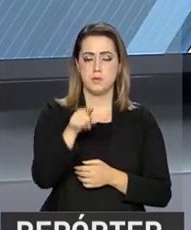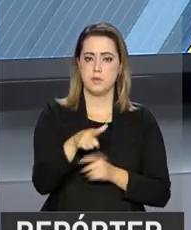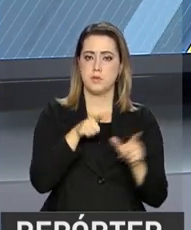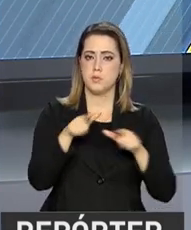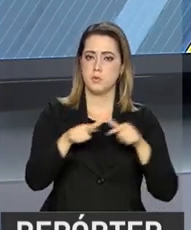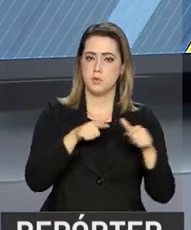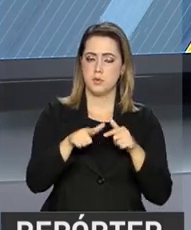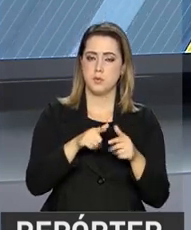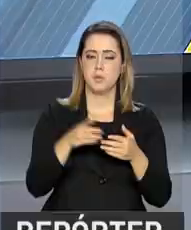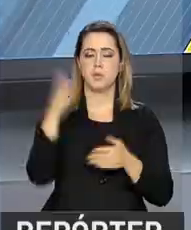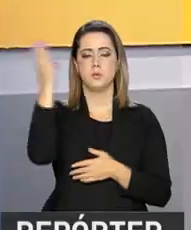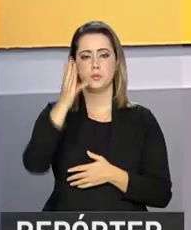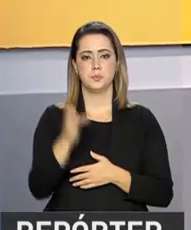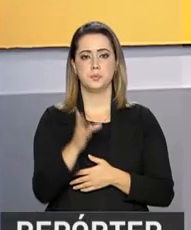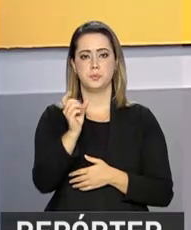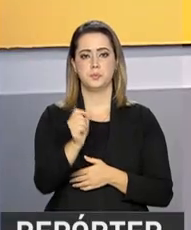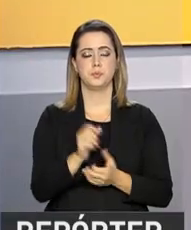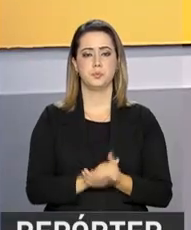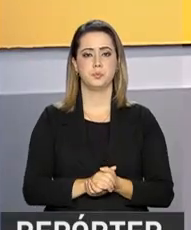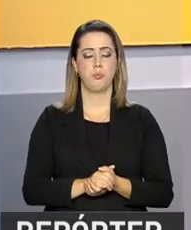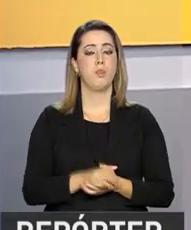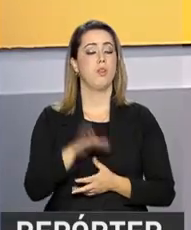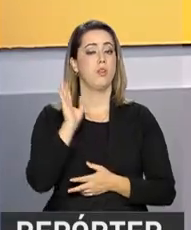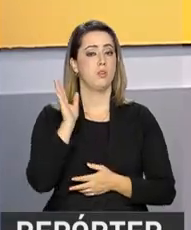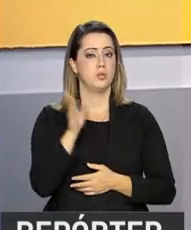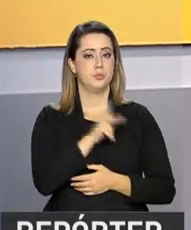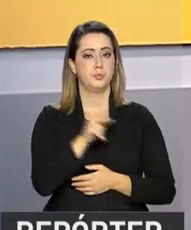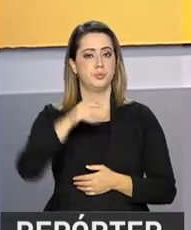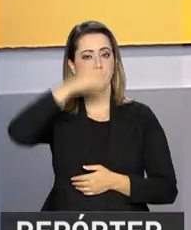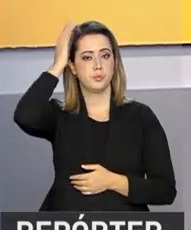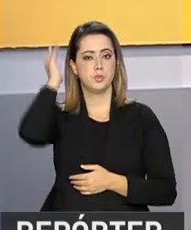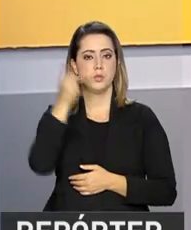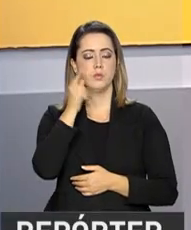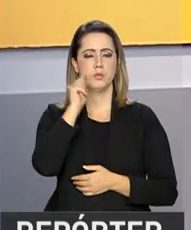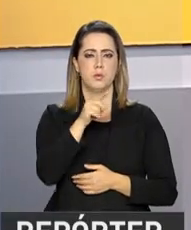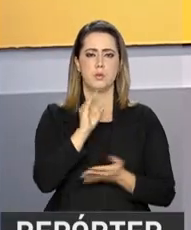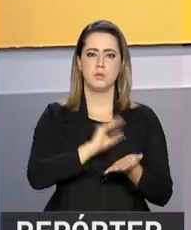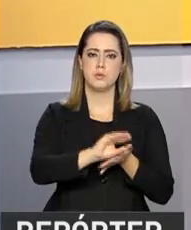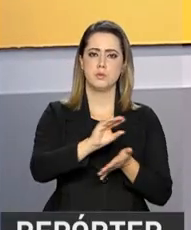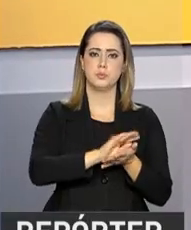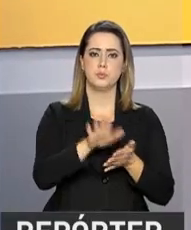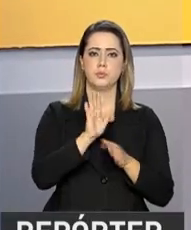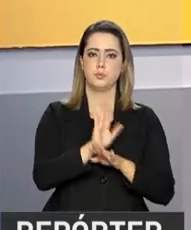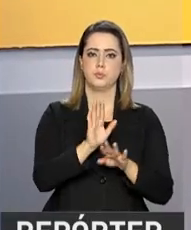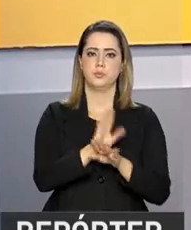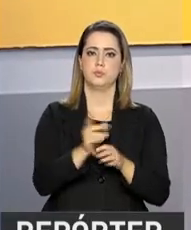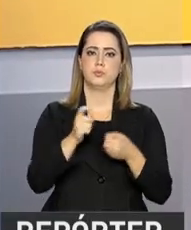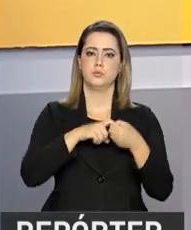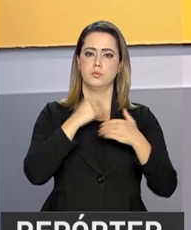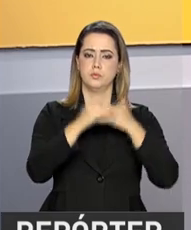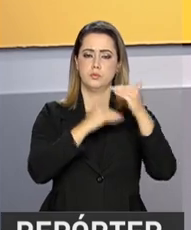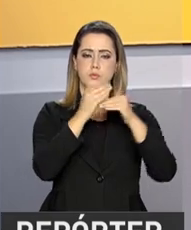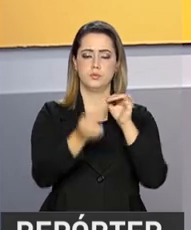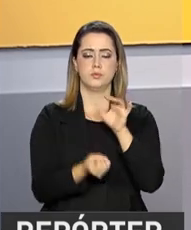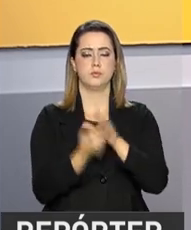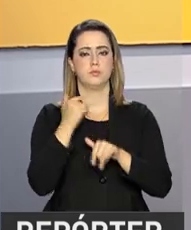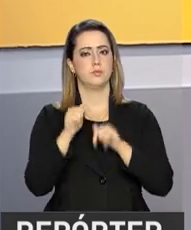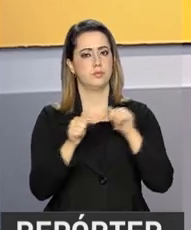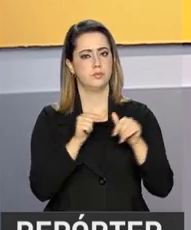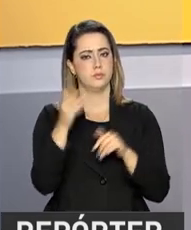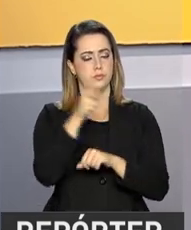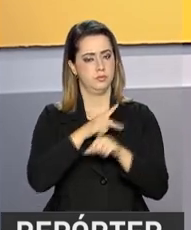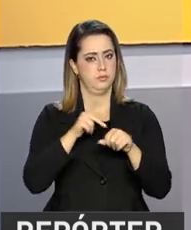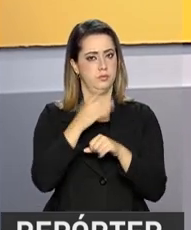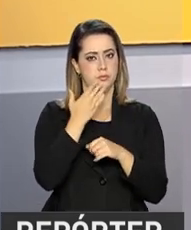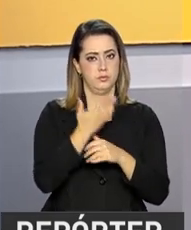nas fábricas do Brasil. Já o presidente Michel Temer destacou que esses investimentos vão contribuir para a retomada da geração de empregos